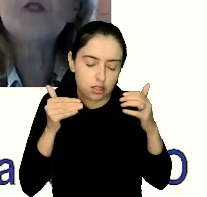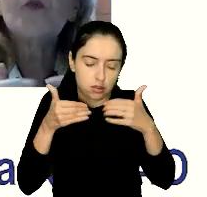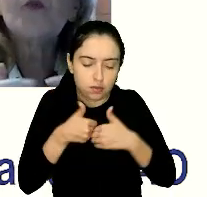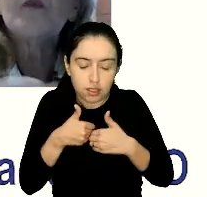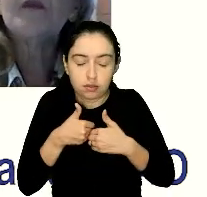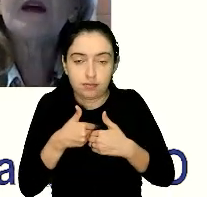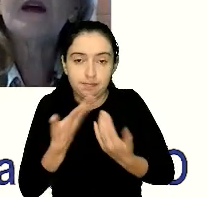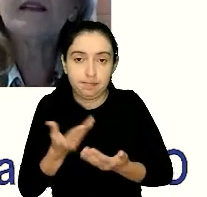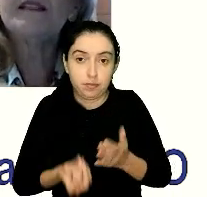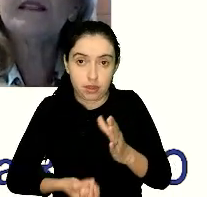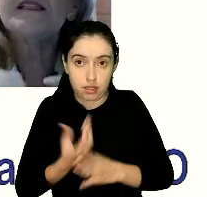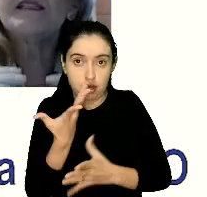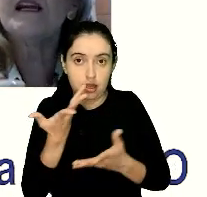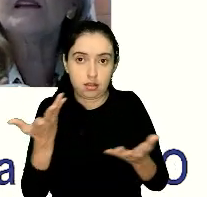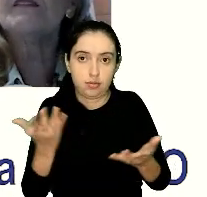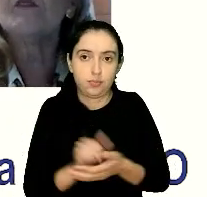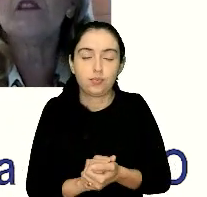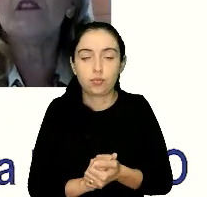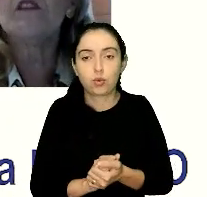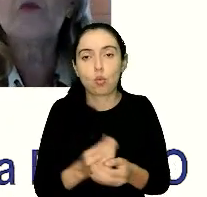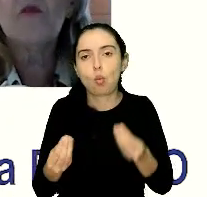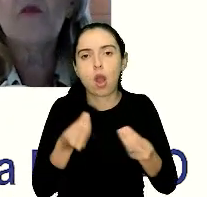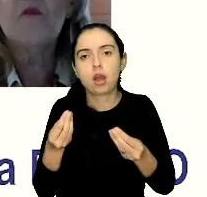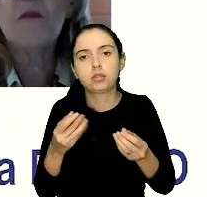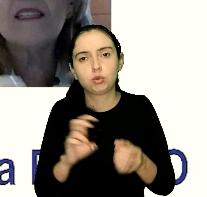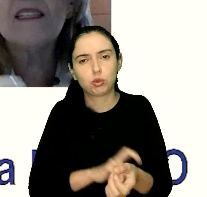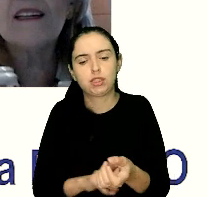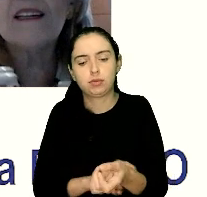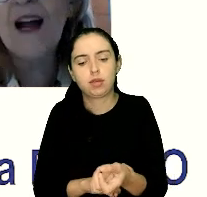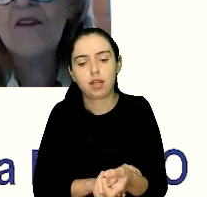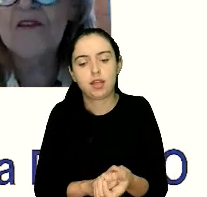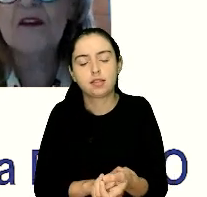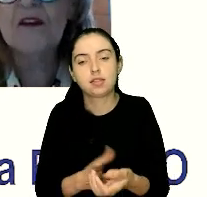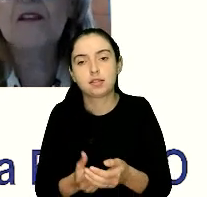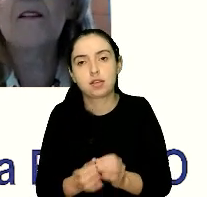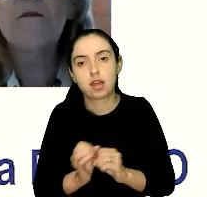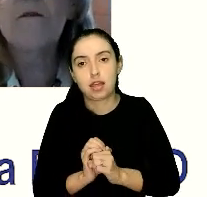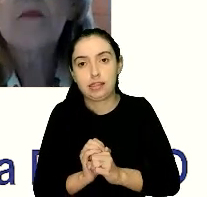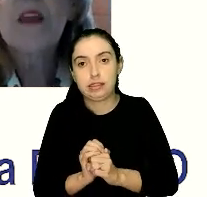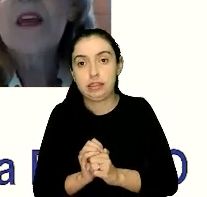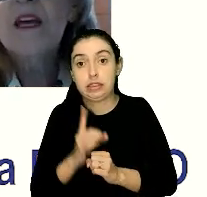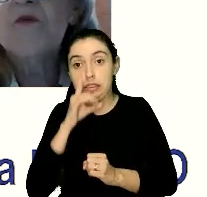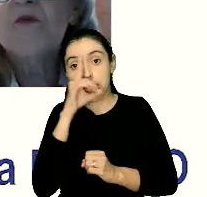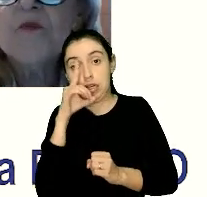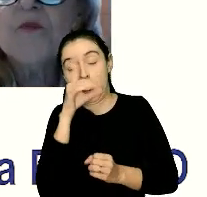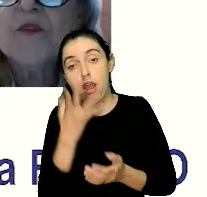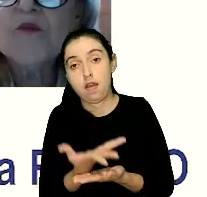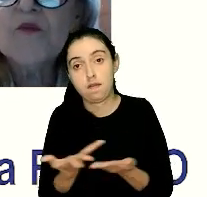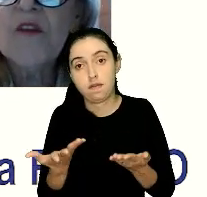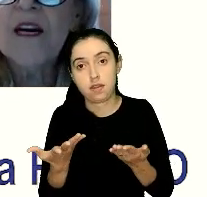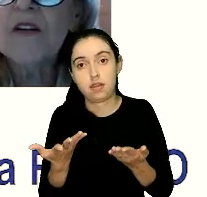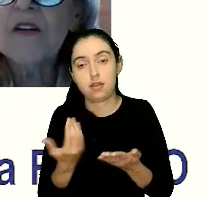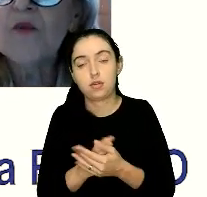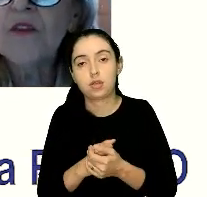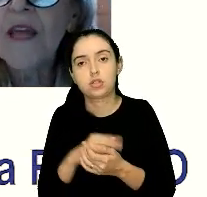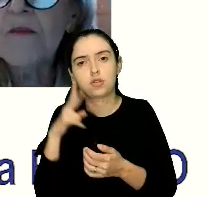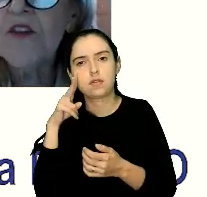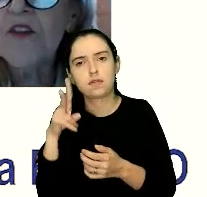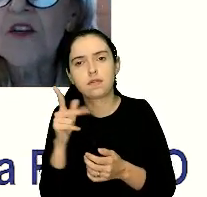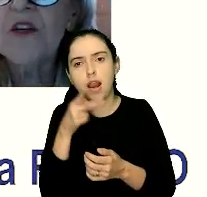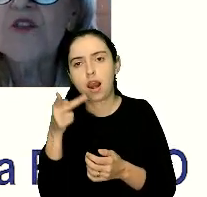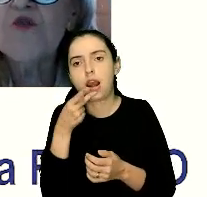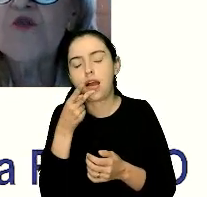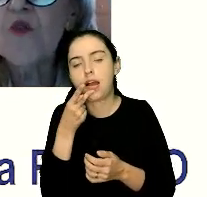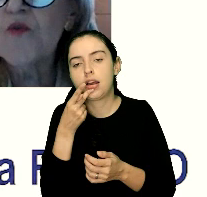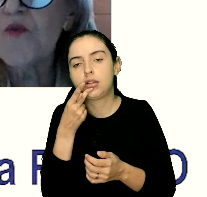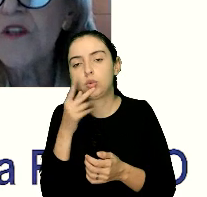E quando esse estresse se manifesta de uma forma mais grave ainda, nós podemos falar no